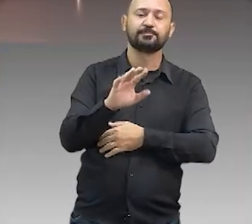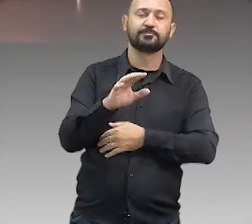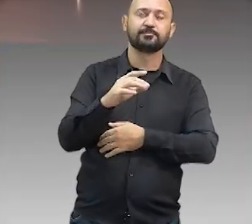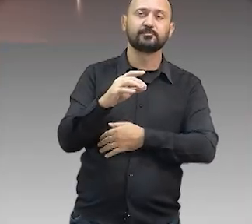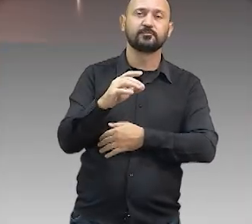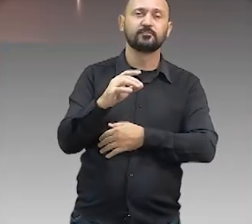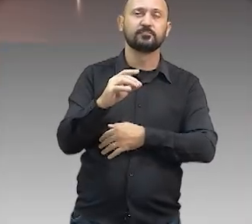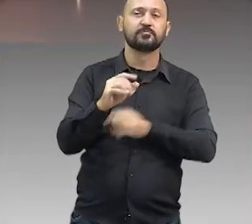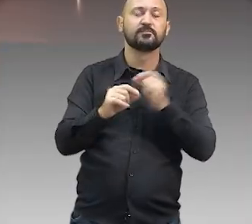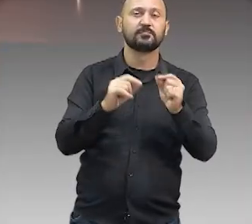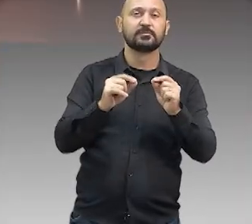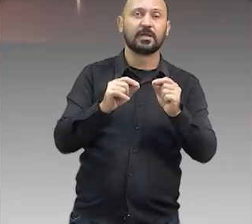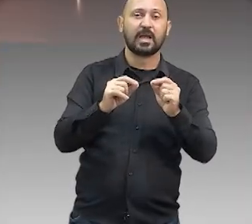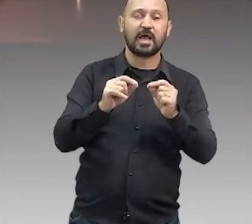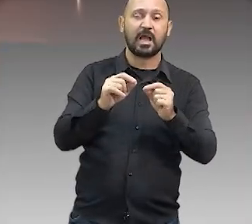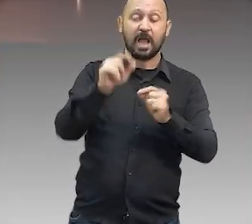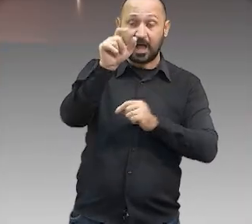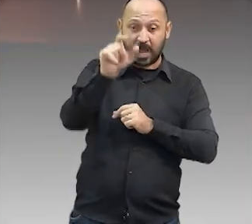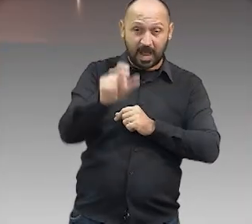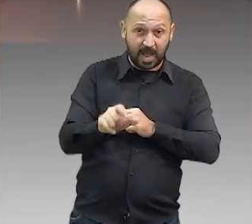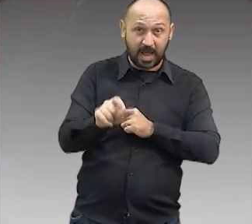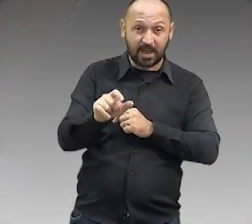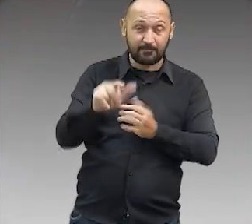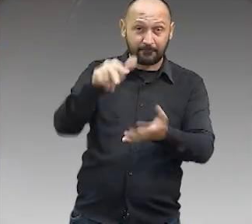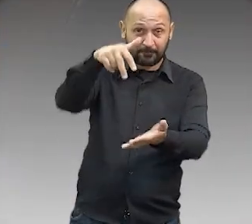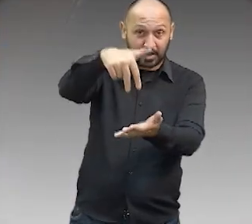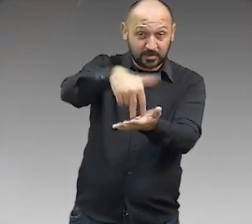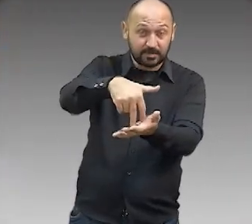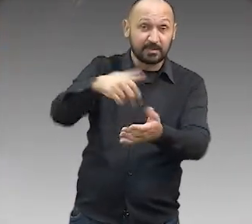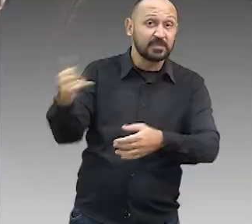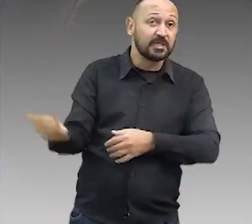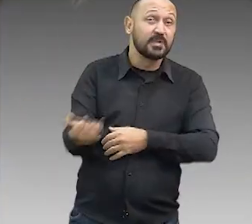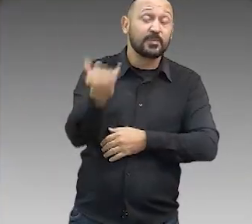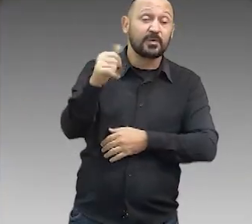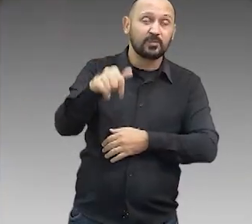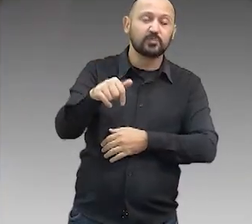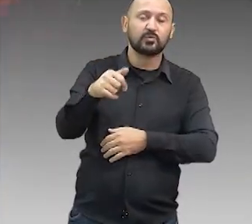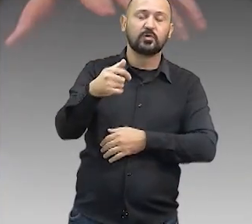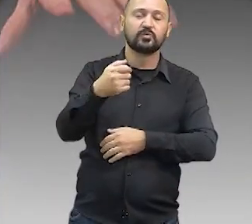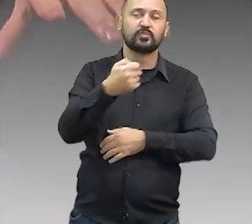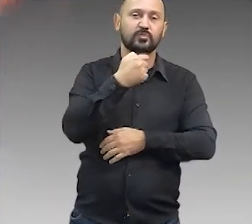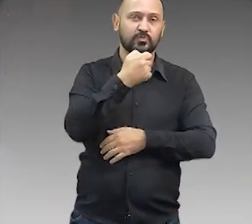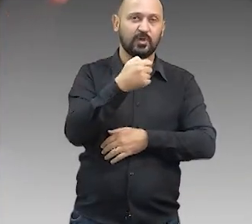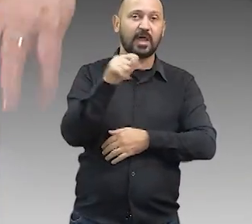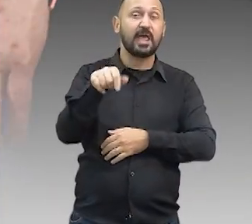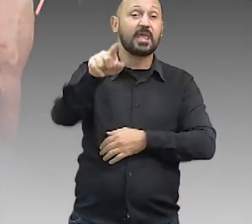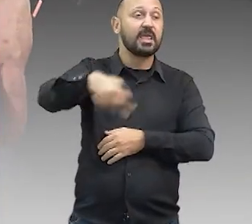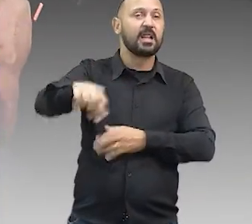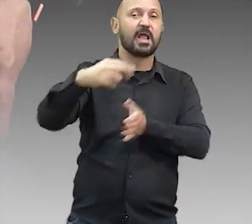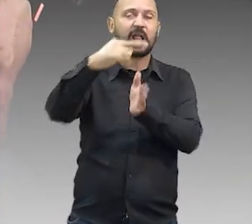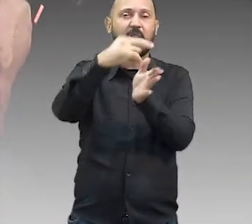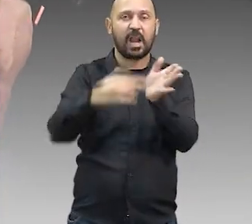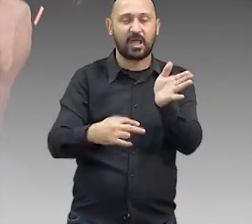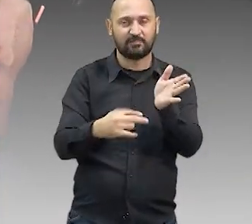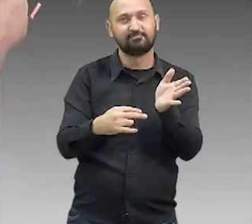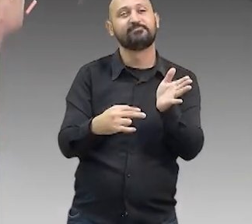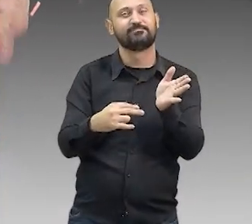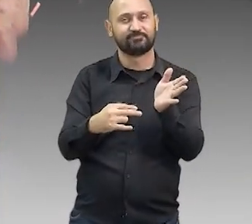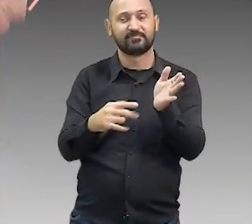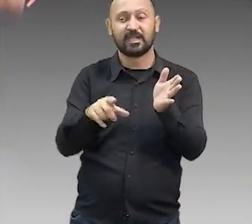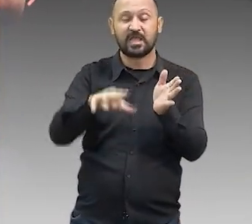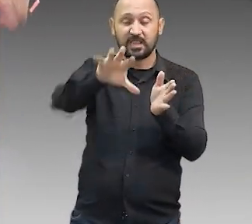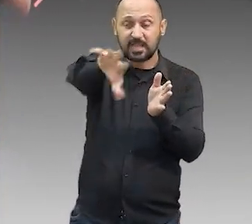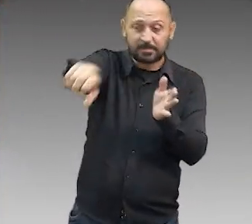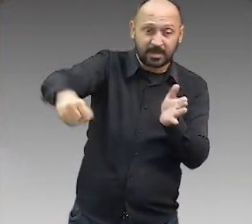jornal, do nosso jornalismo, é o leitor. Você tem que botar ele ali dentro. Então, eu sempre digo lá na redação,